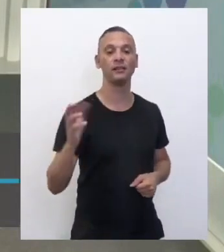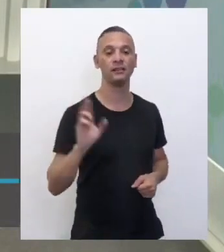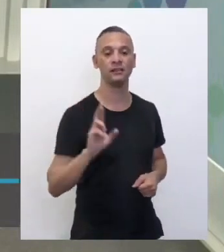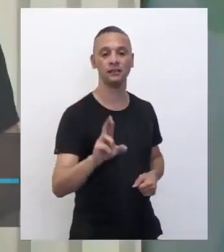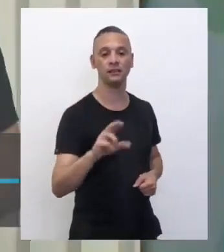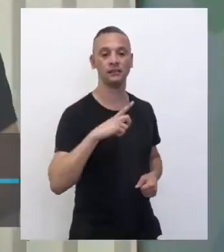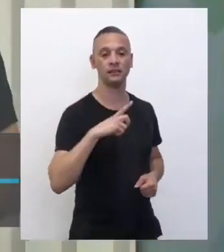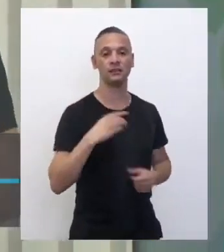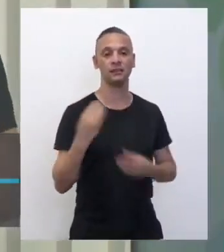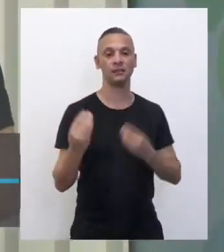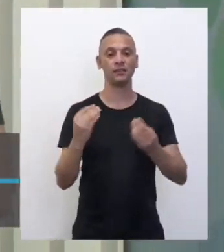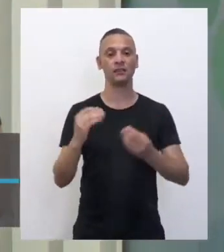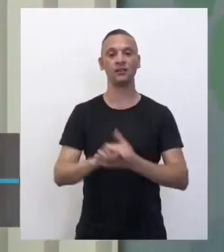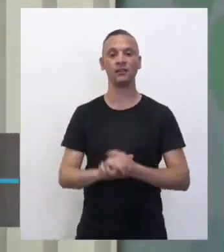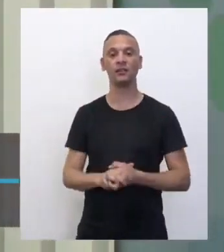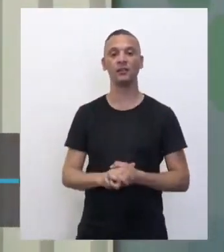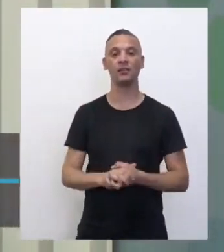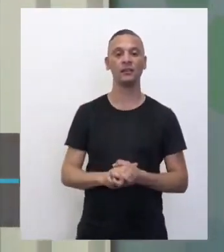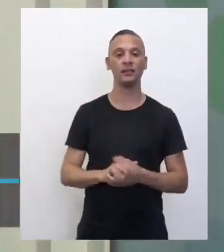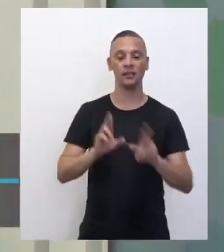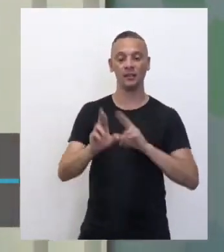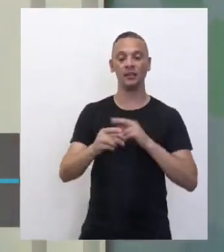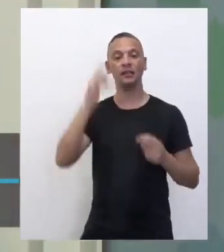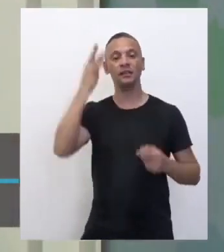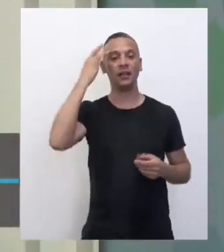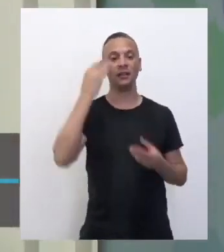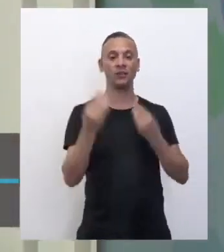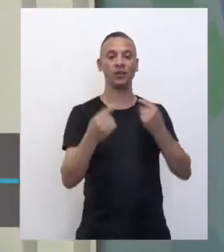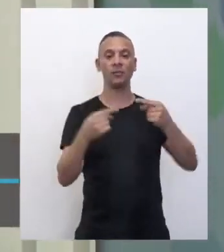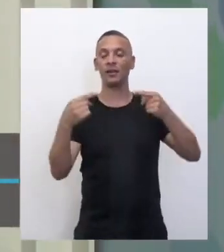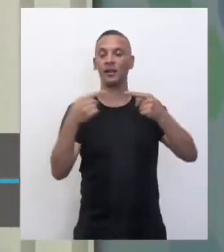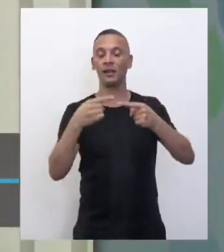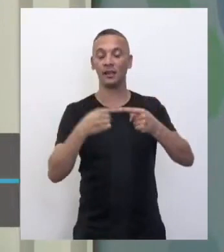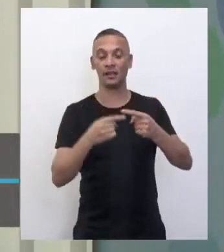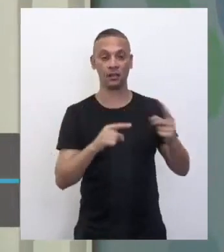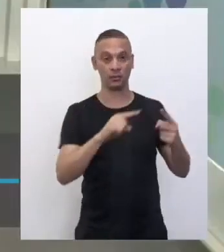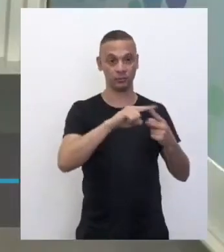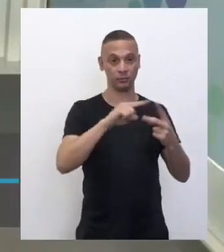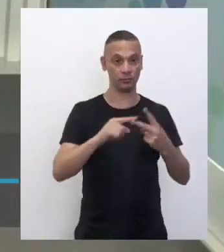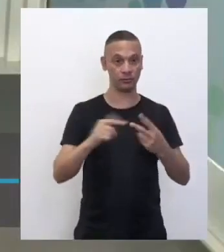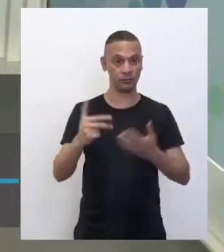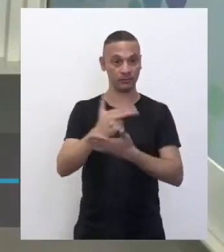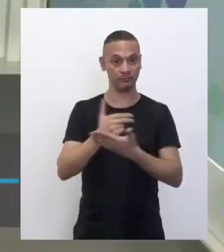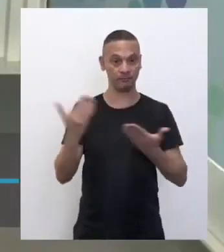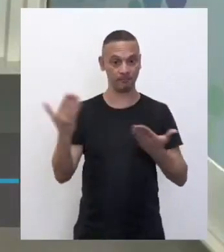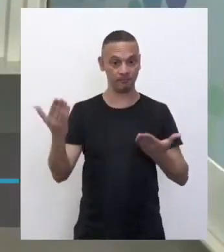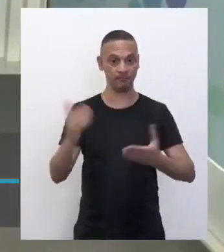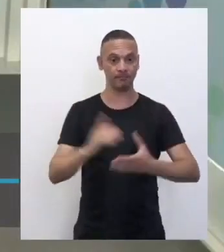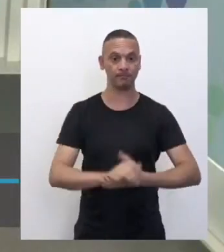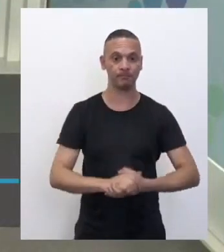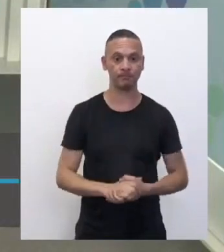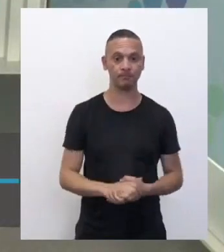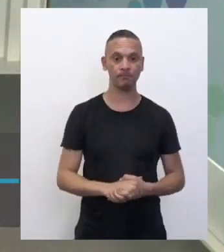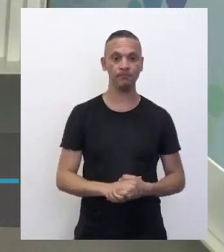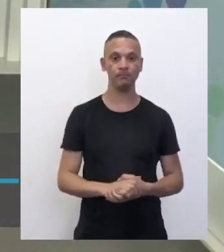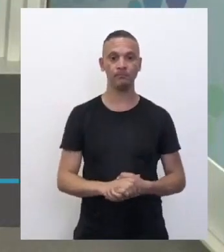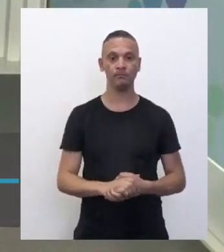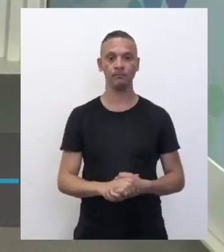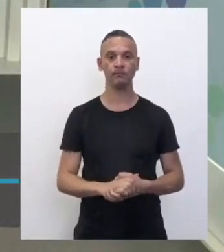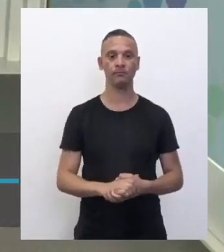volto nessa colocação. Jennifer, qual a relação que você consegue estabelecer aí entre essas duas imagens e a ética? Vamos lá.